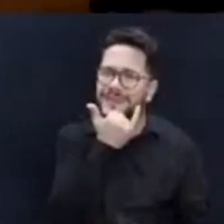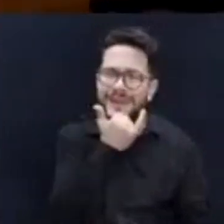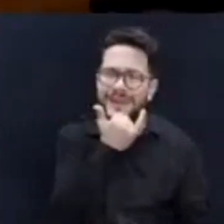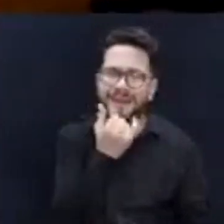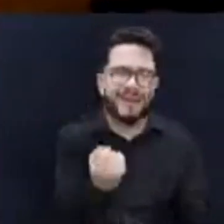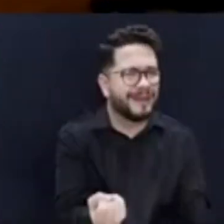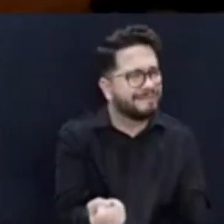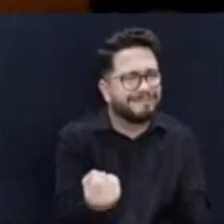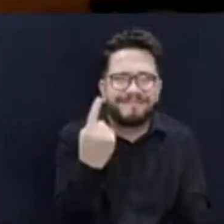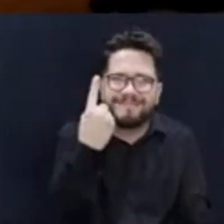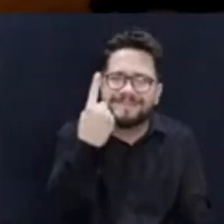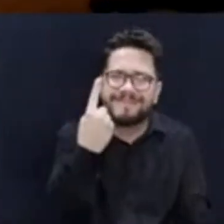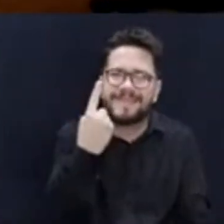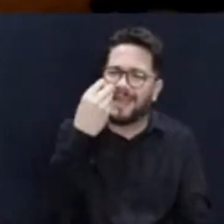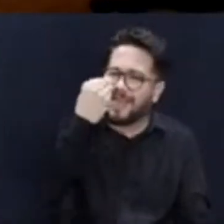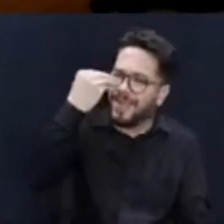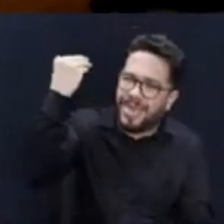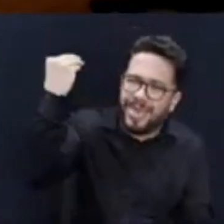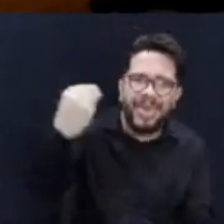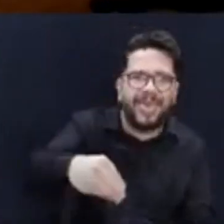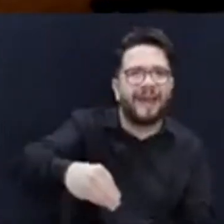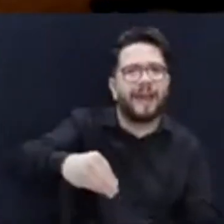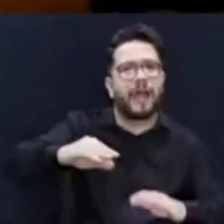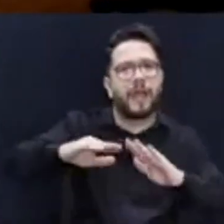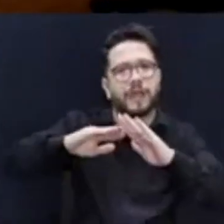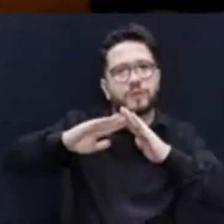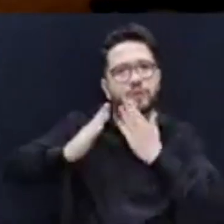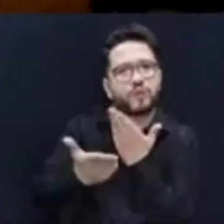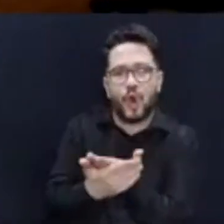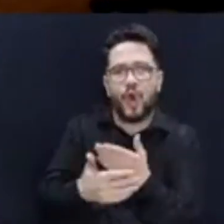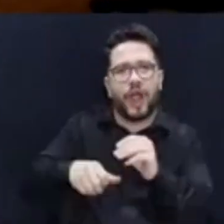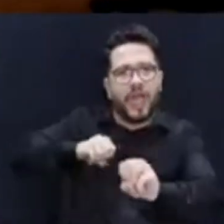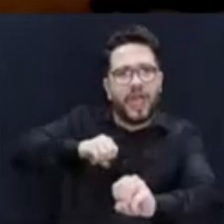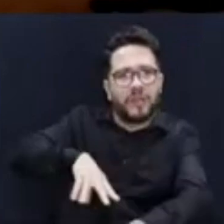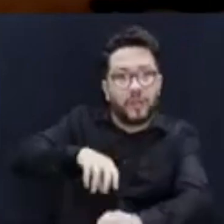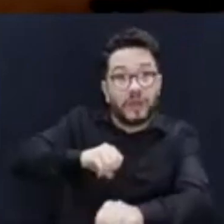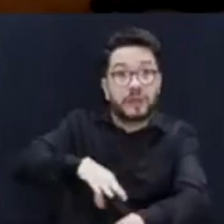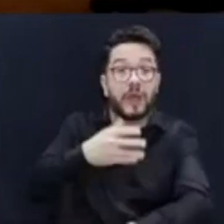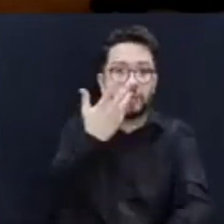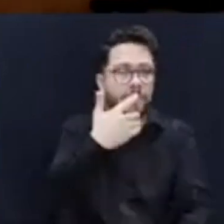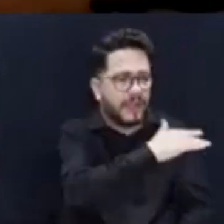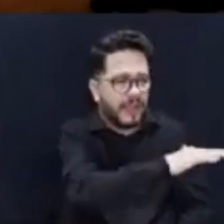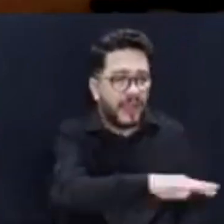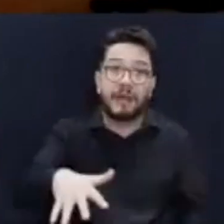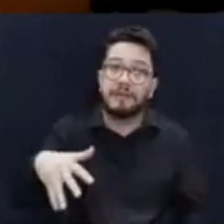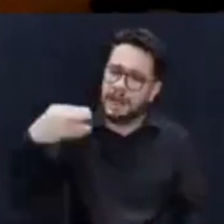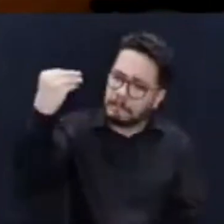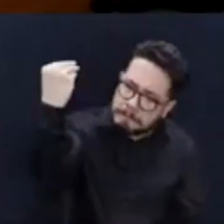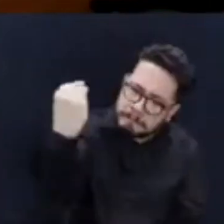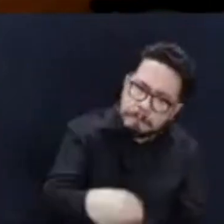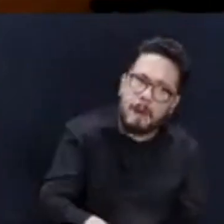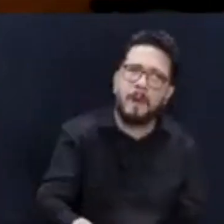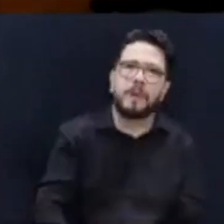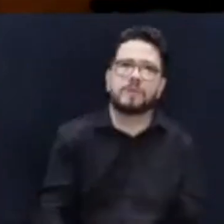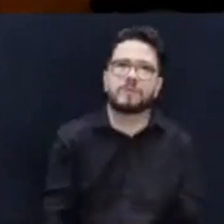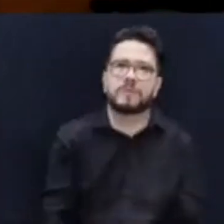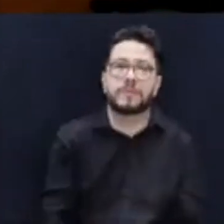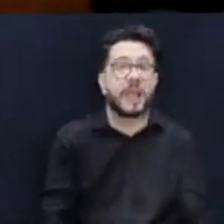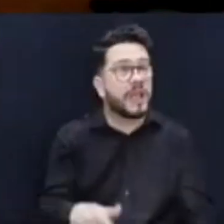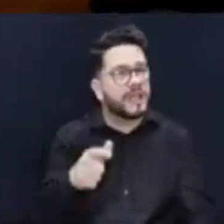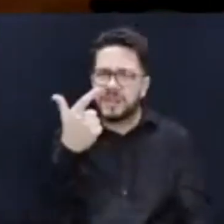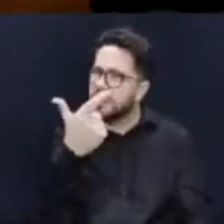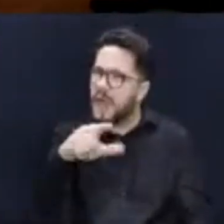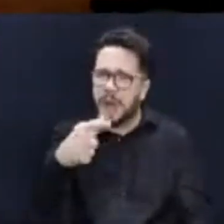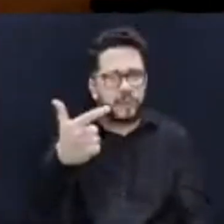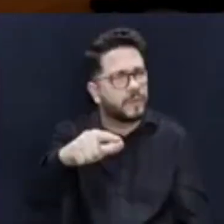e são desleixo e É um descaso com a educação das crianças e dos e Nada justifica que a